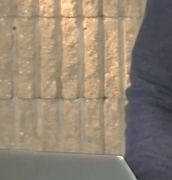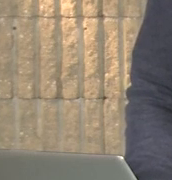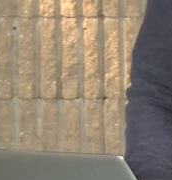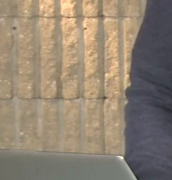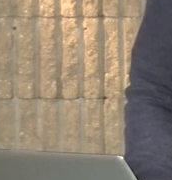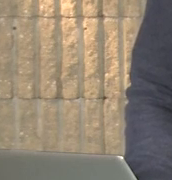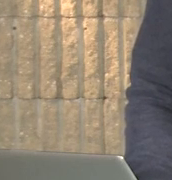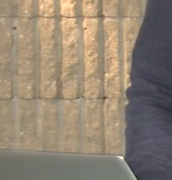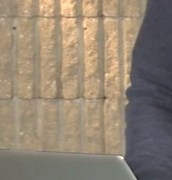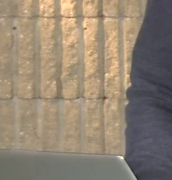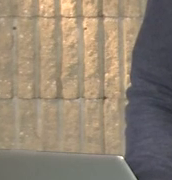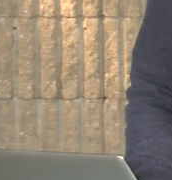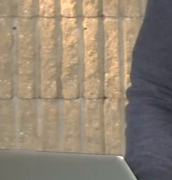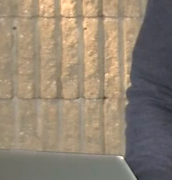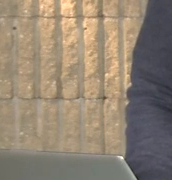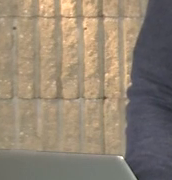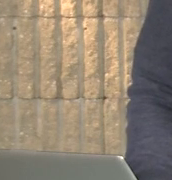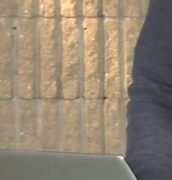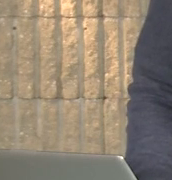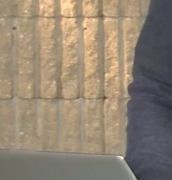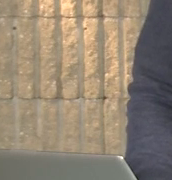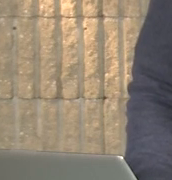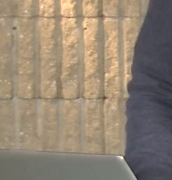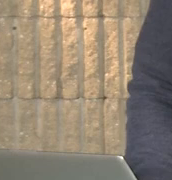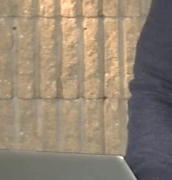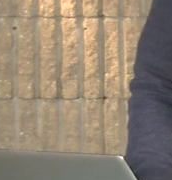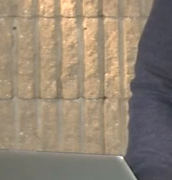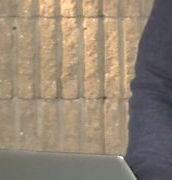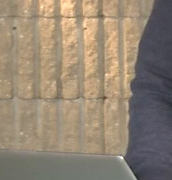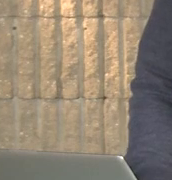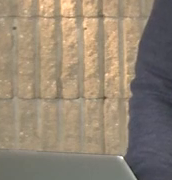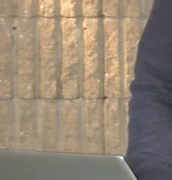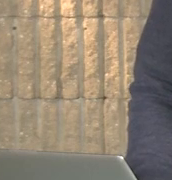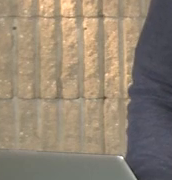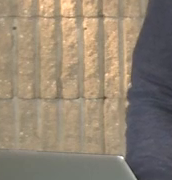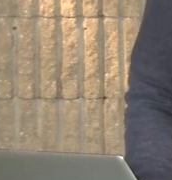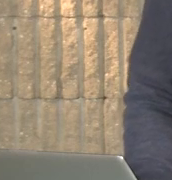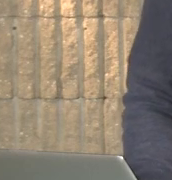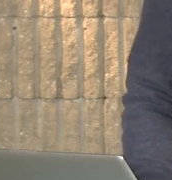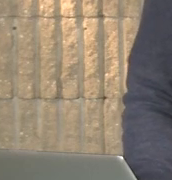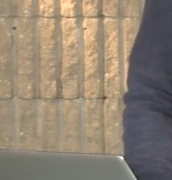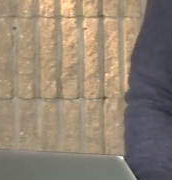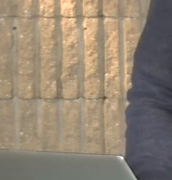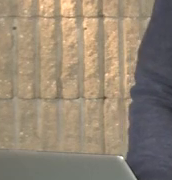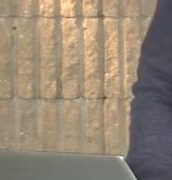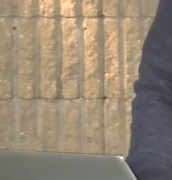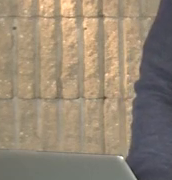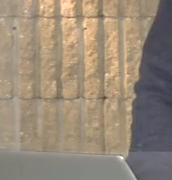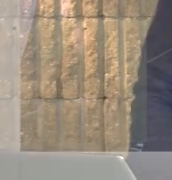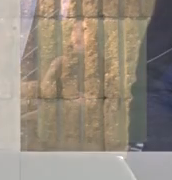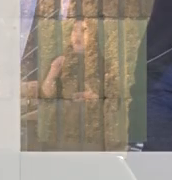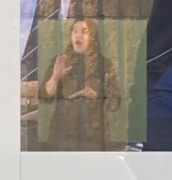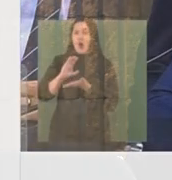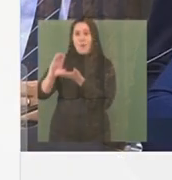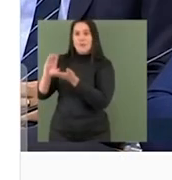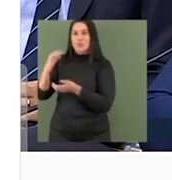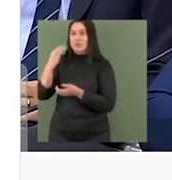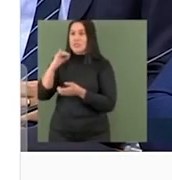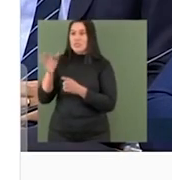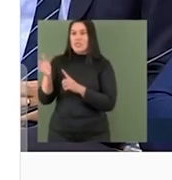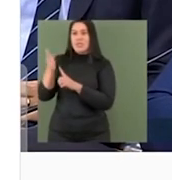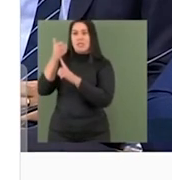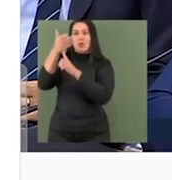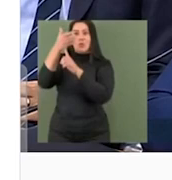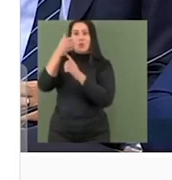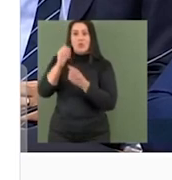para debater a autonomia universitária. Ricardo Marcelo representou a Associação Nacional dos Dirigentes